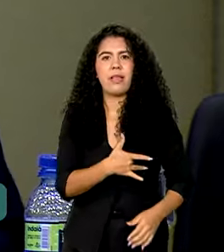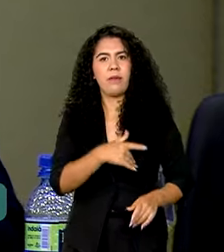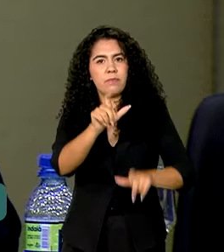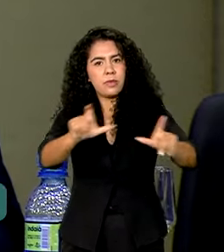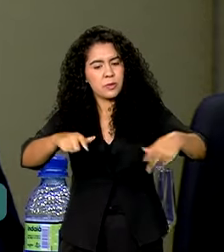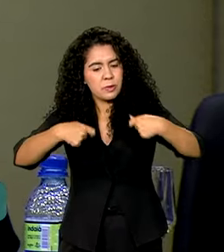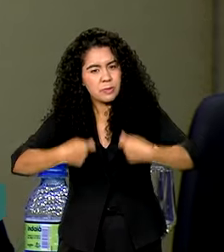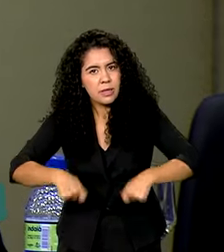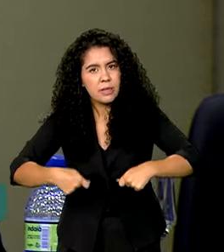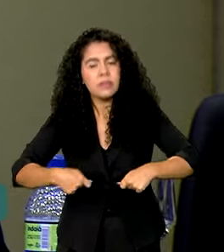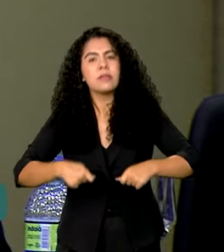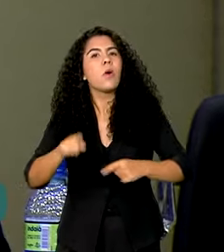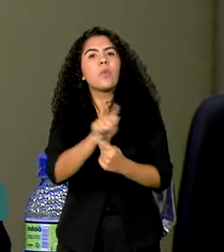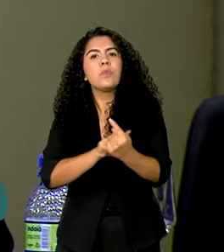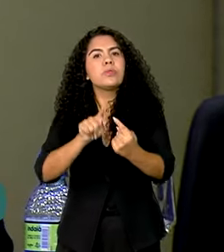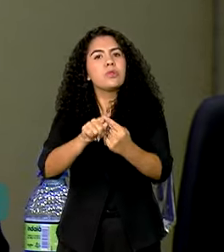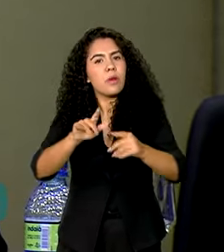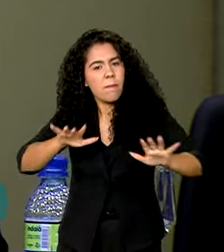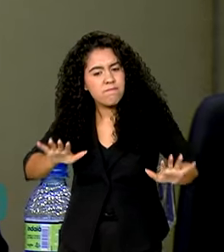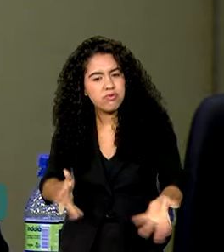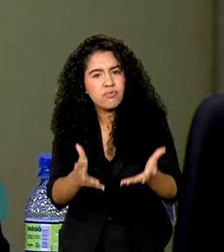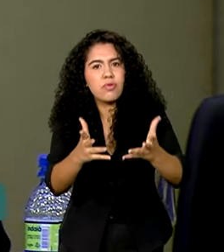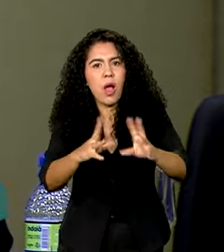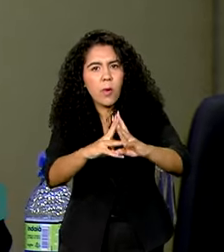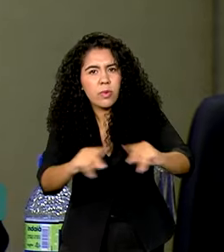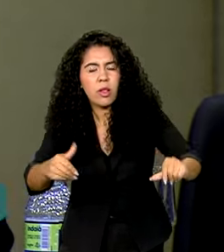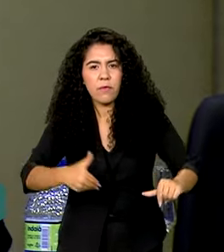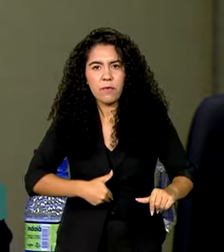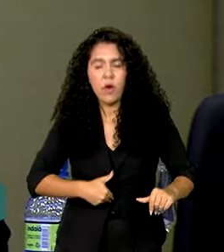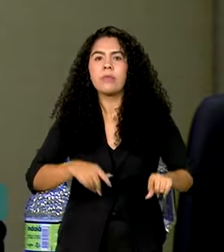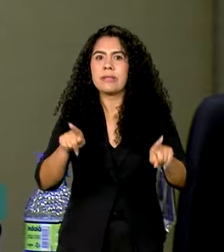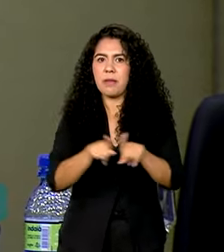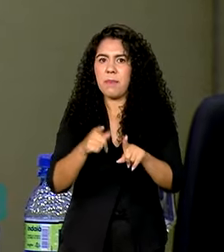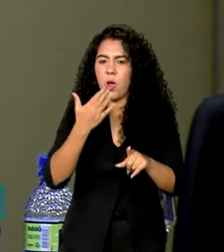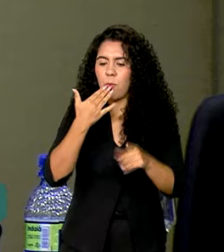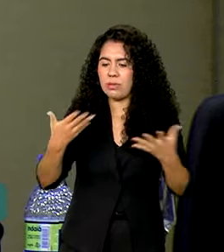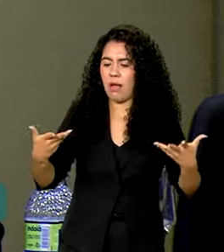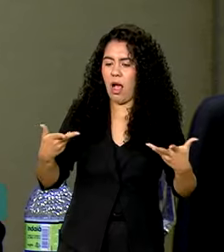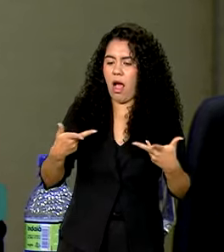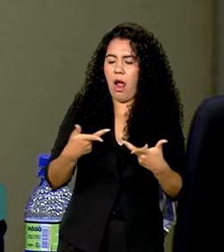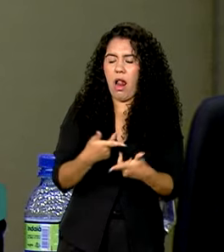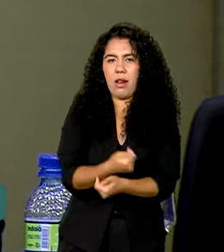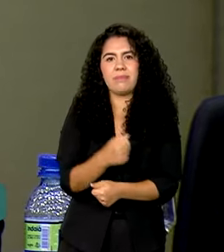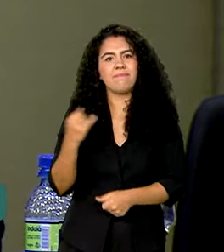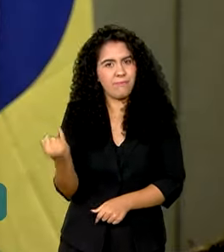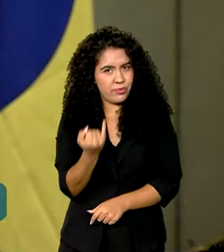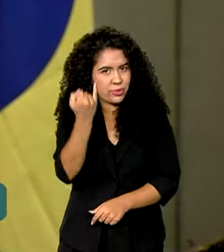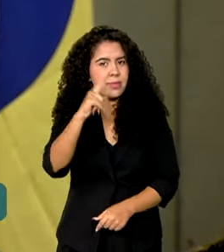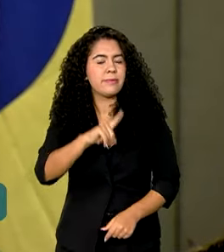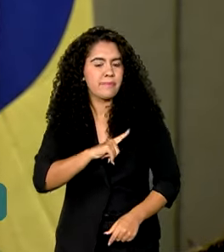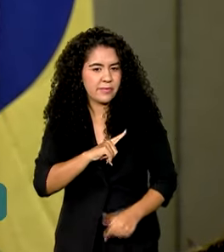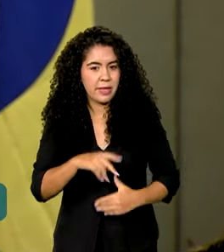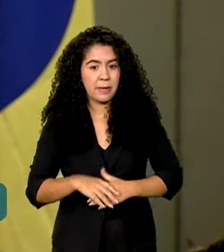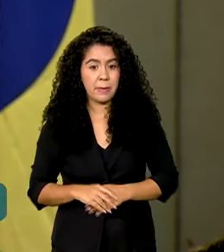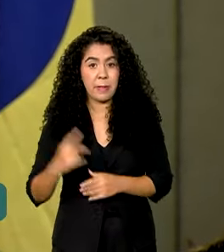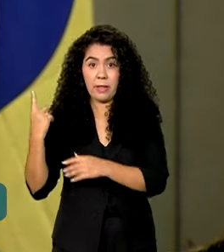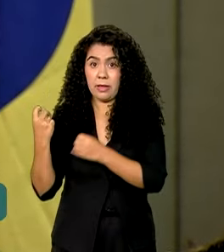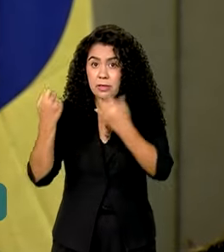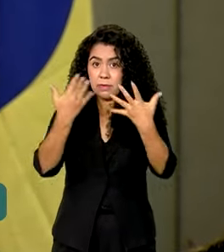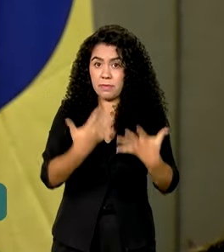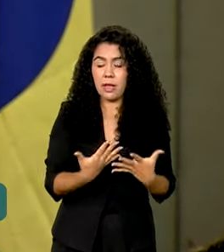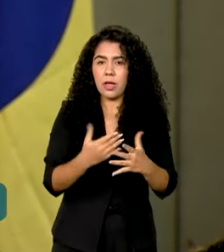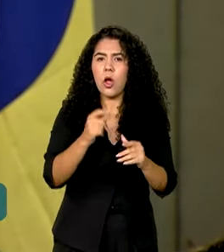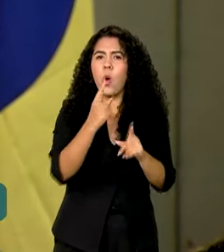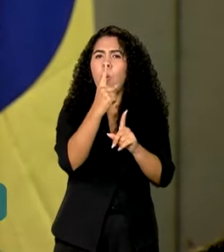precisa, combatendo a fome, não só na qualidade, na quantidade, mas também na qualidade, que é muito importante. Você compra o